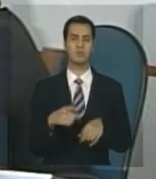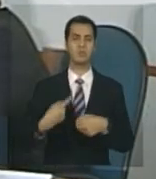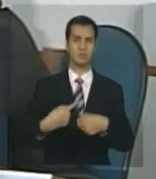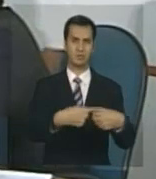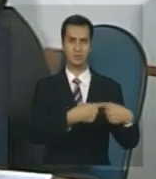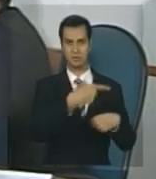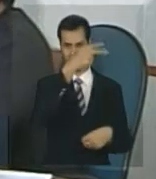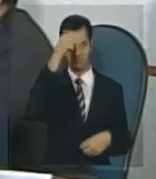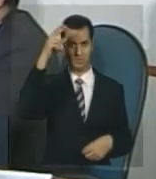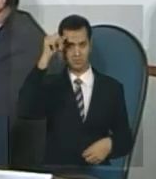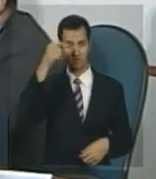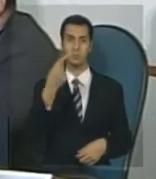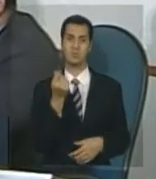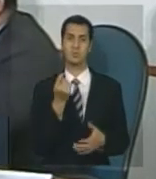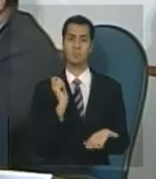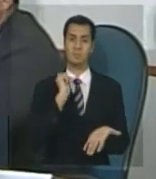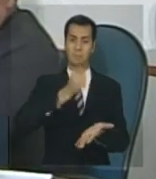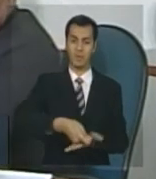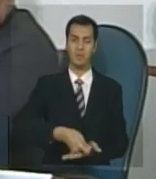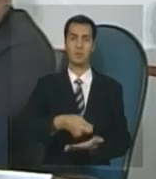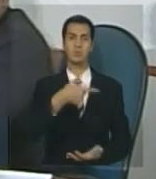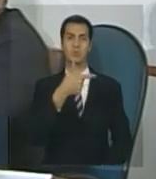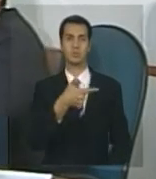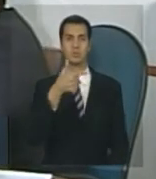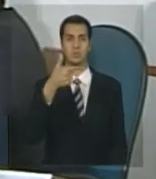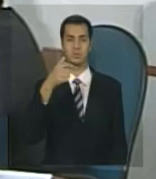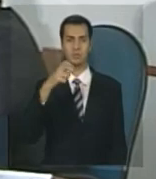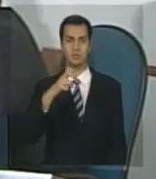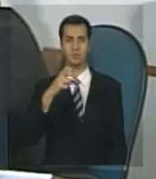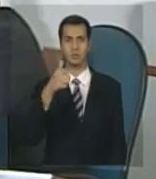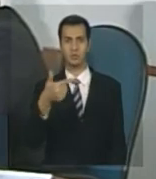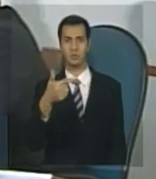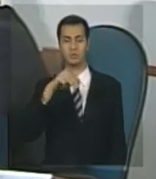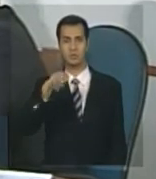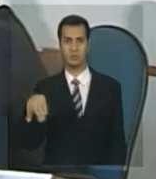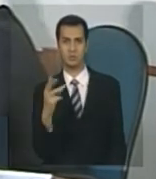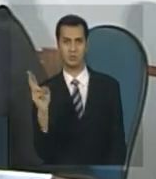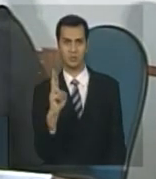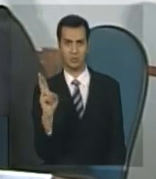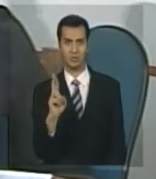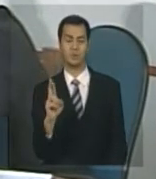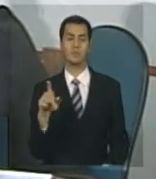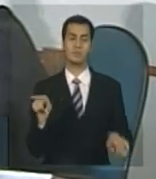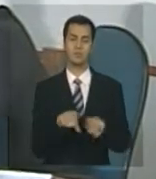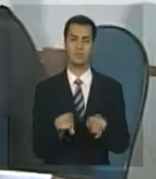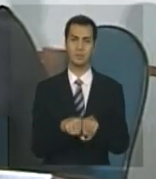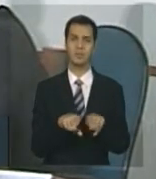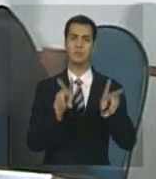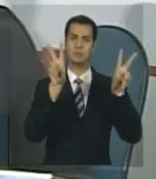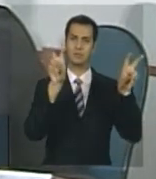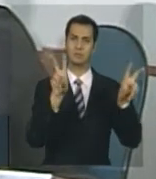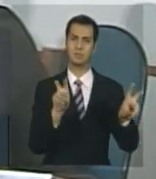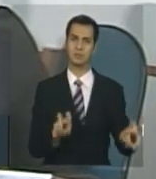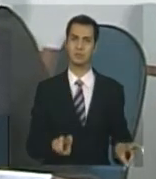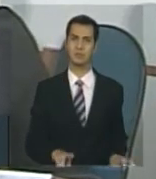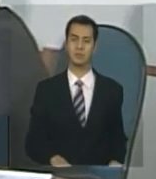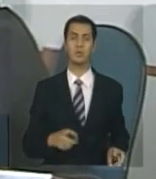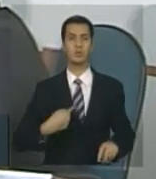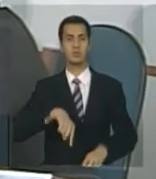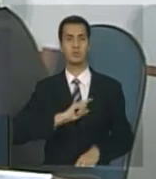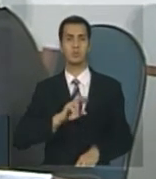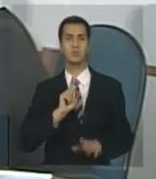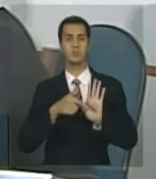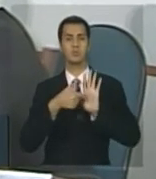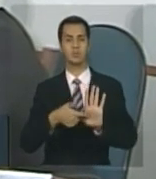254, 252 milhões, e nas demais rubricas a gente indica os